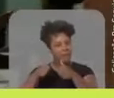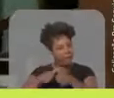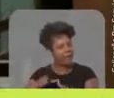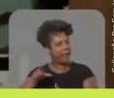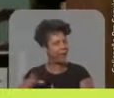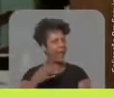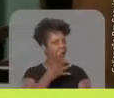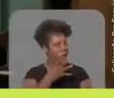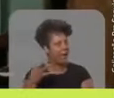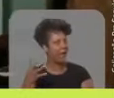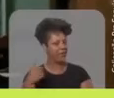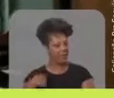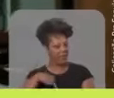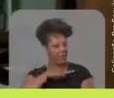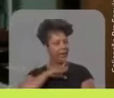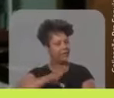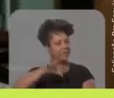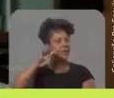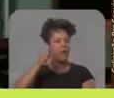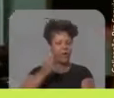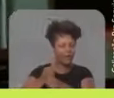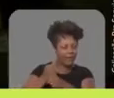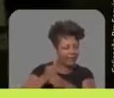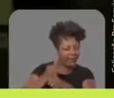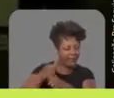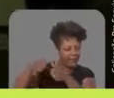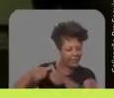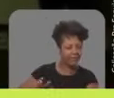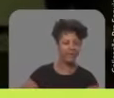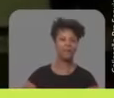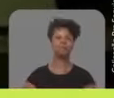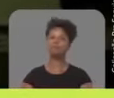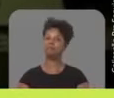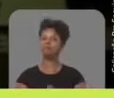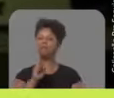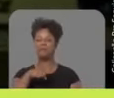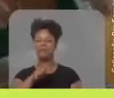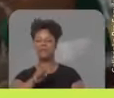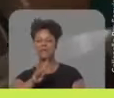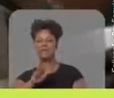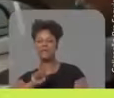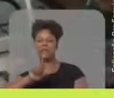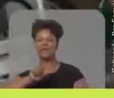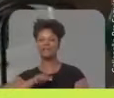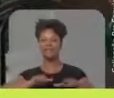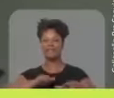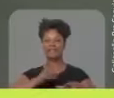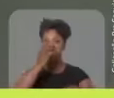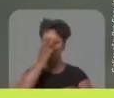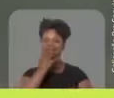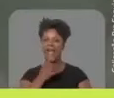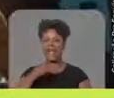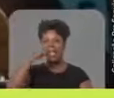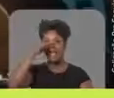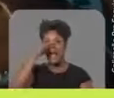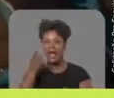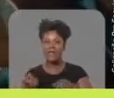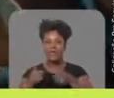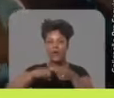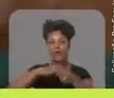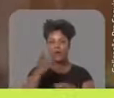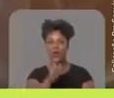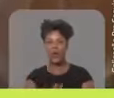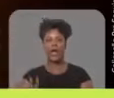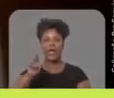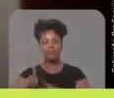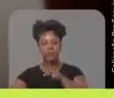ficar lá que nós é 44, imagina, muitos anos vai ficar lá. É isso aí, dona Val. Com trabalho sério, Caiado devolveu